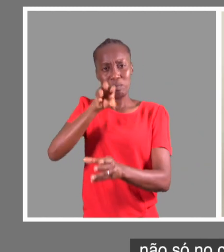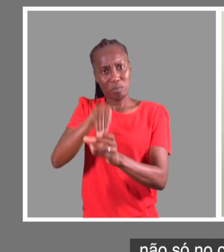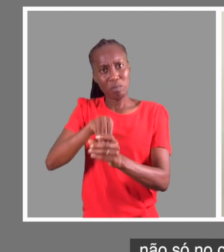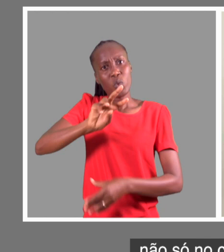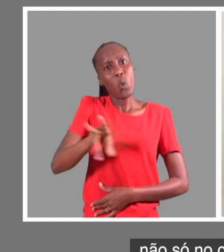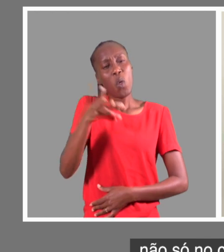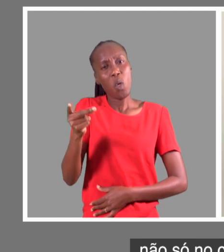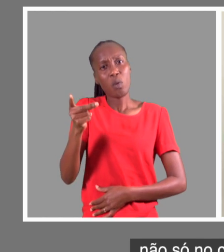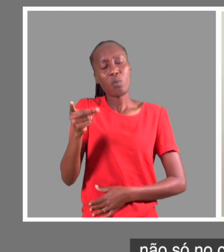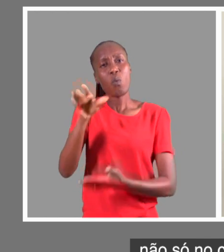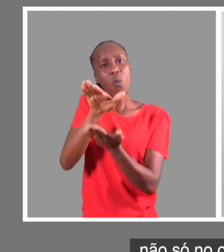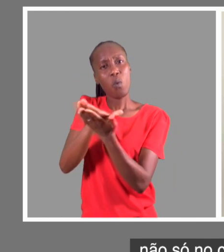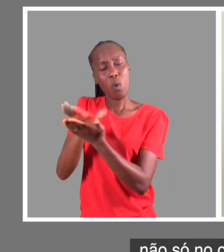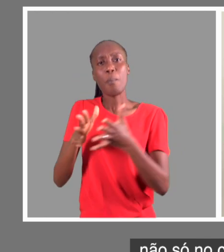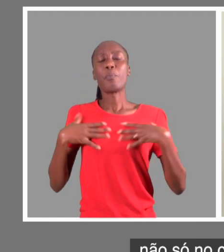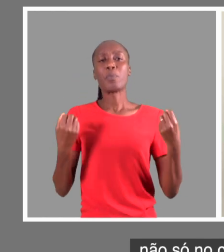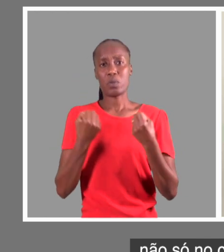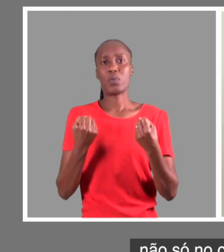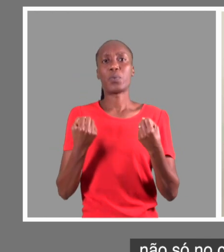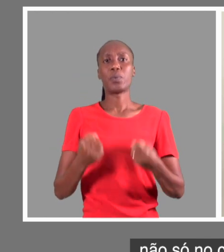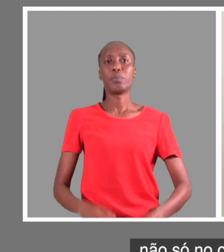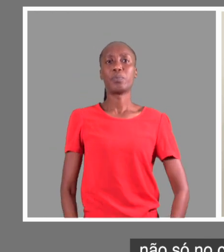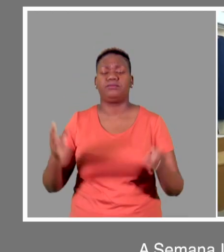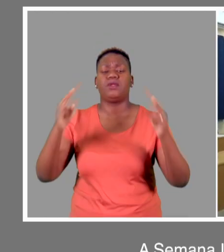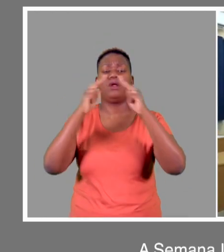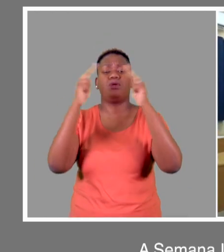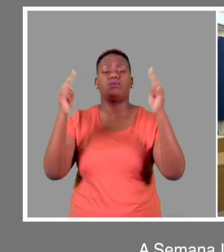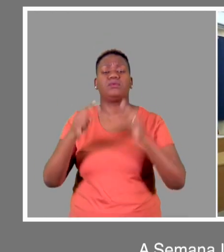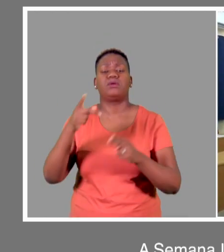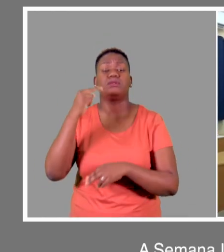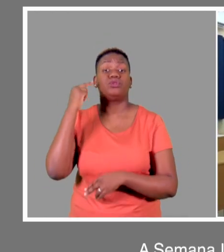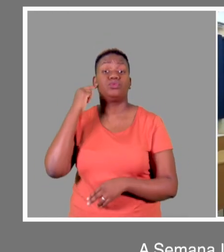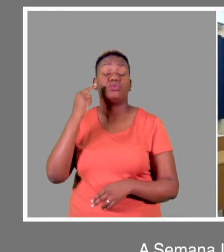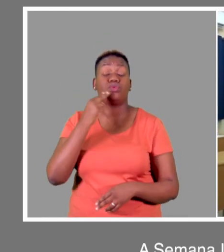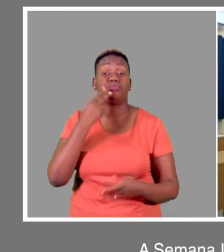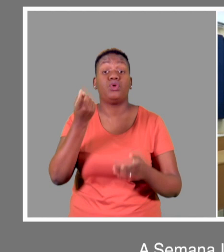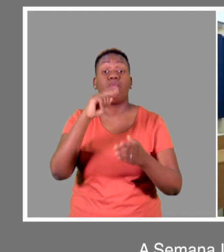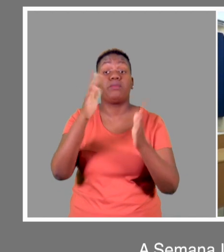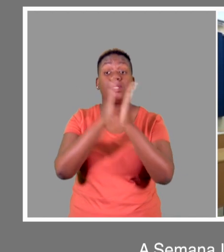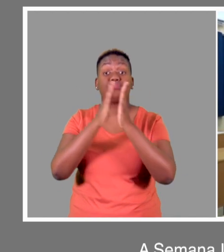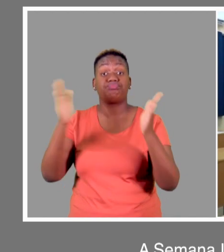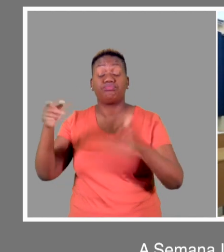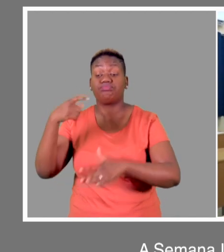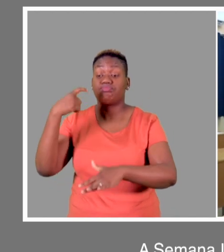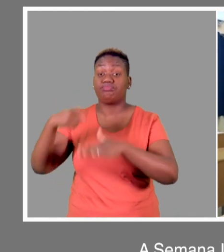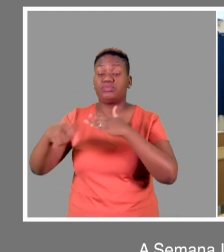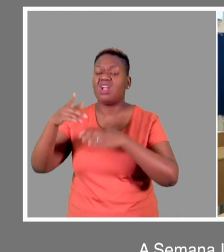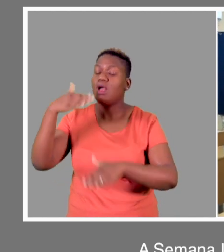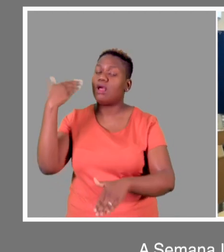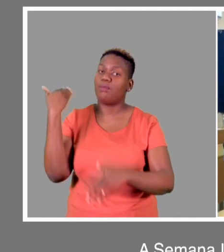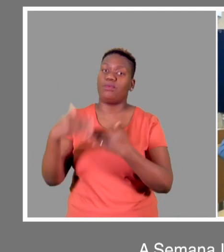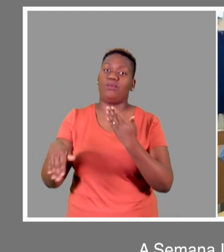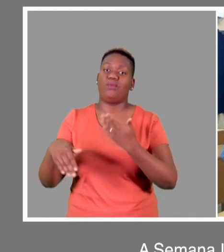mas também no contexto de outros serviços como a saúde. A Semana Internacional dos Surdos celebra-se na última